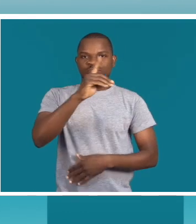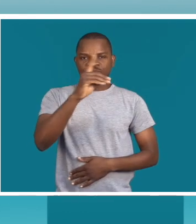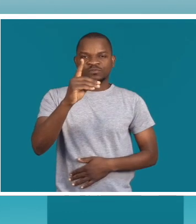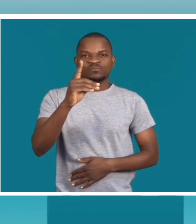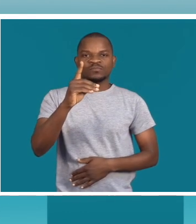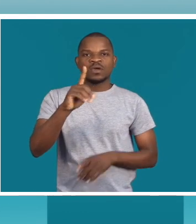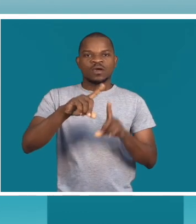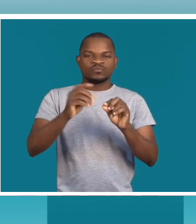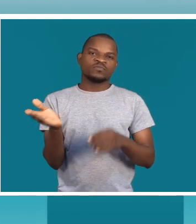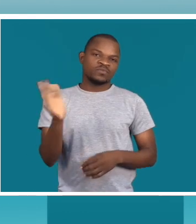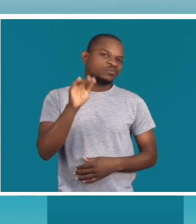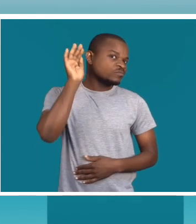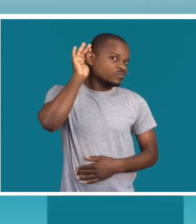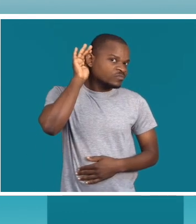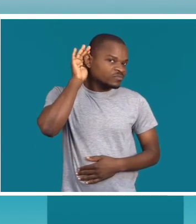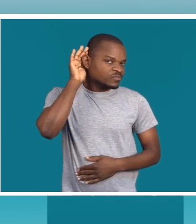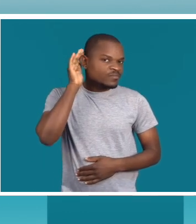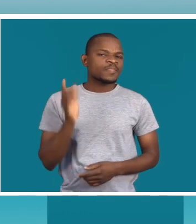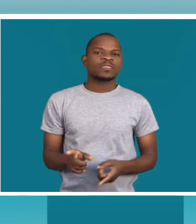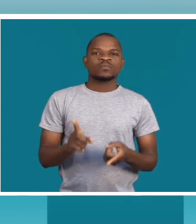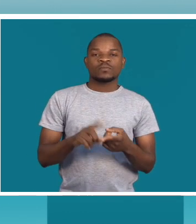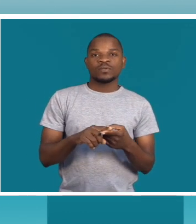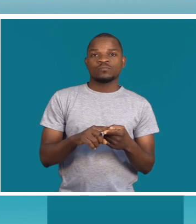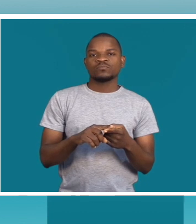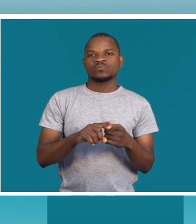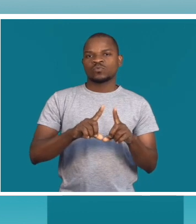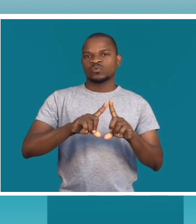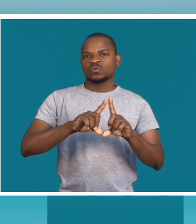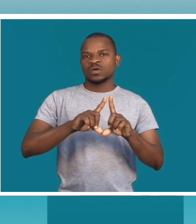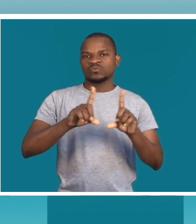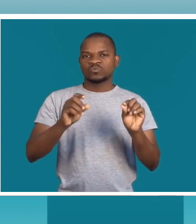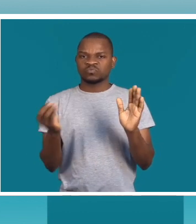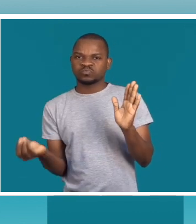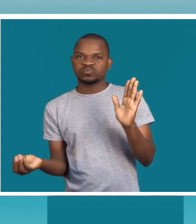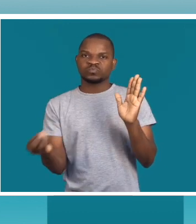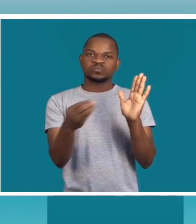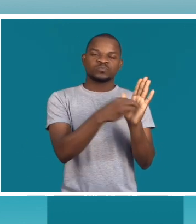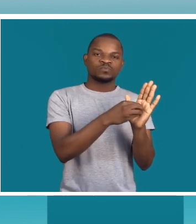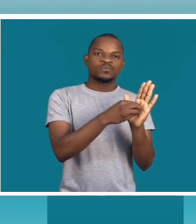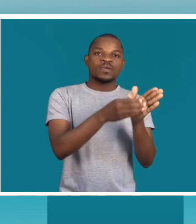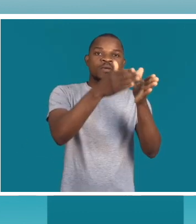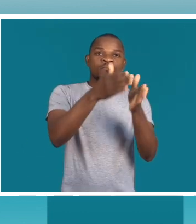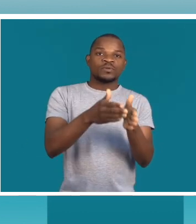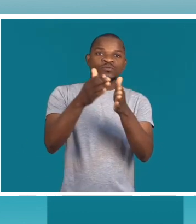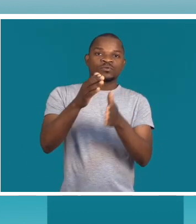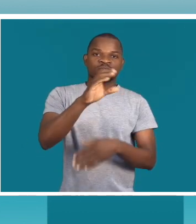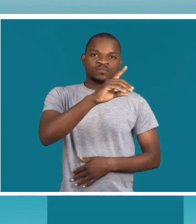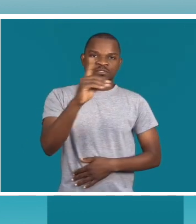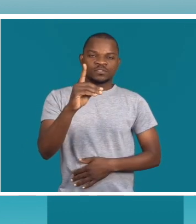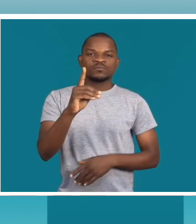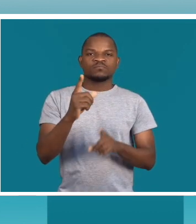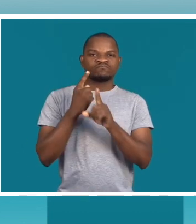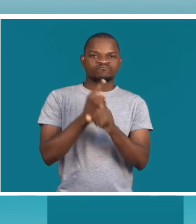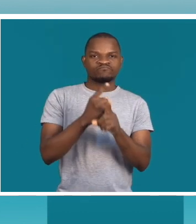este evento. Acompanhe. Ao incorporar as pessoas com deficiência nos Jogos